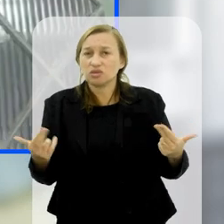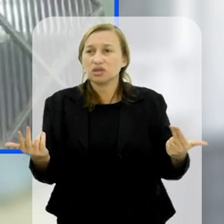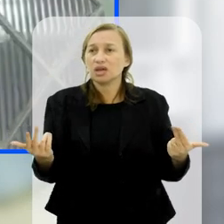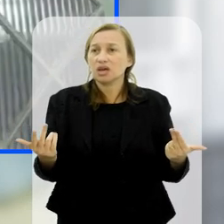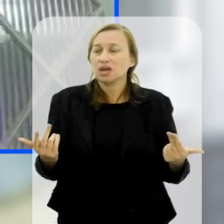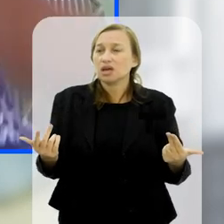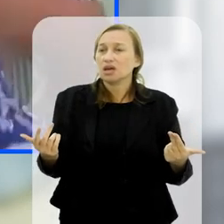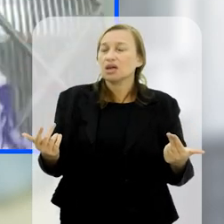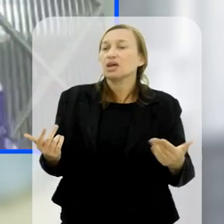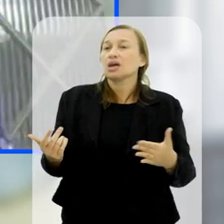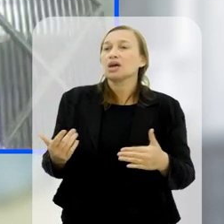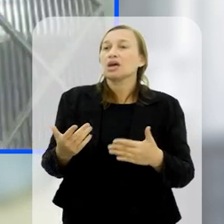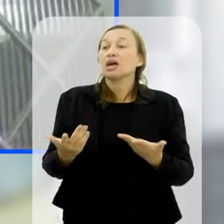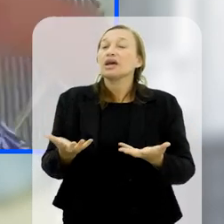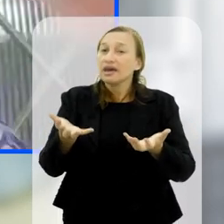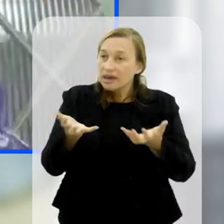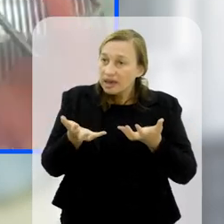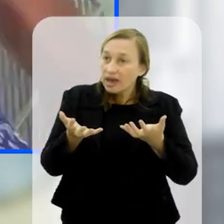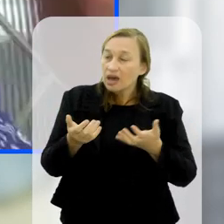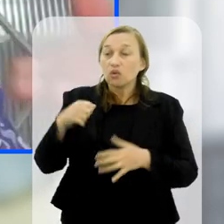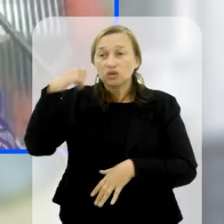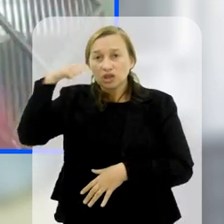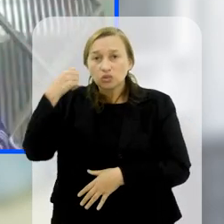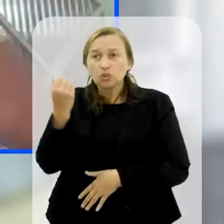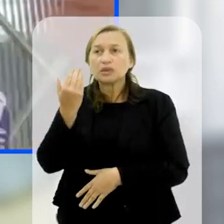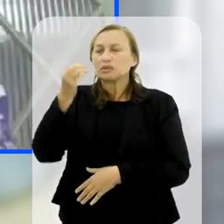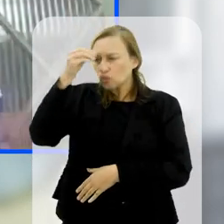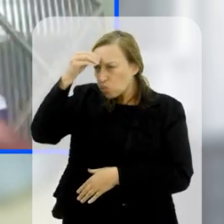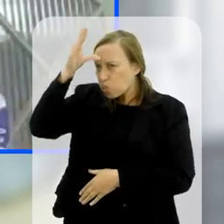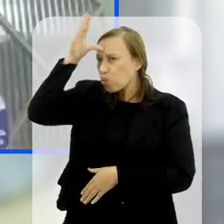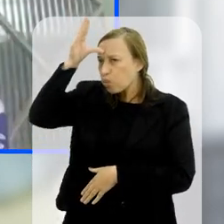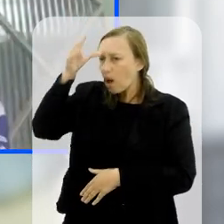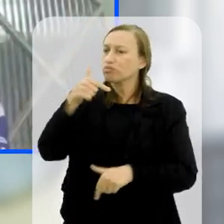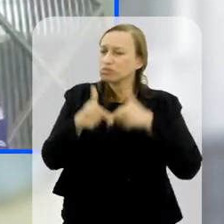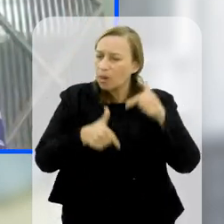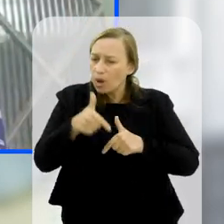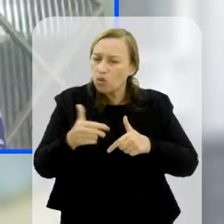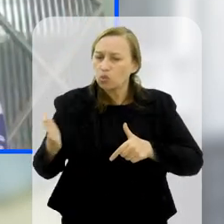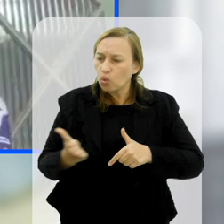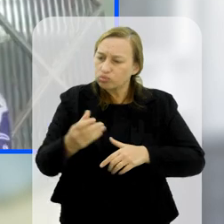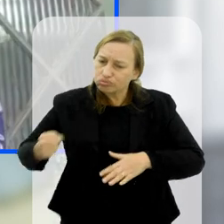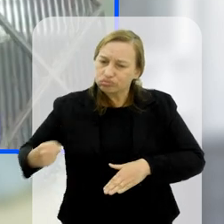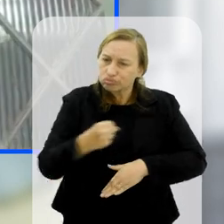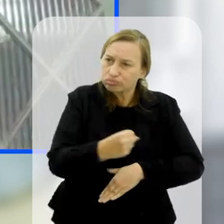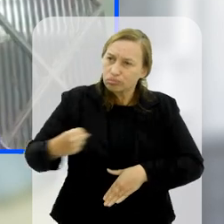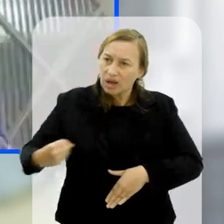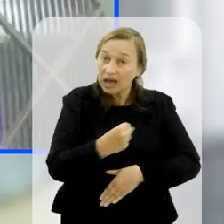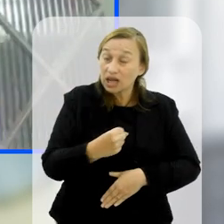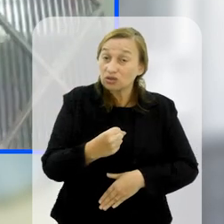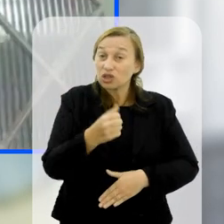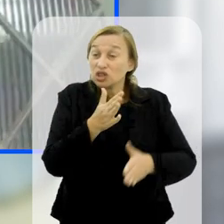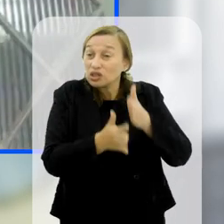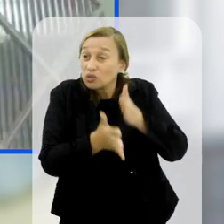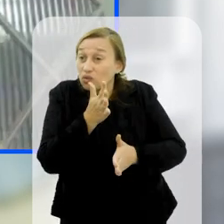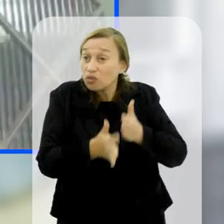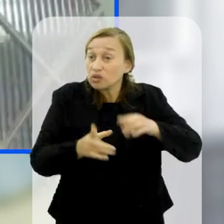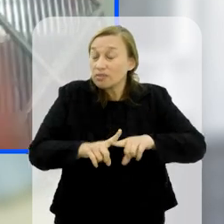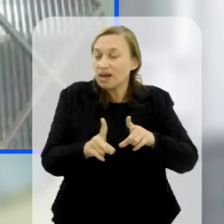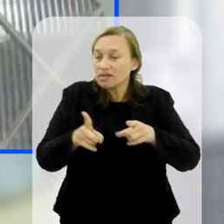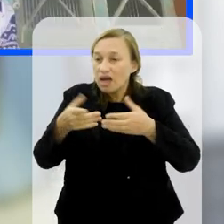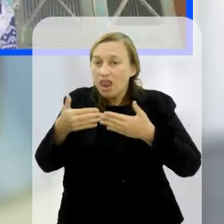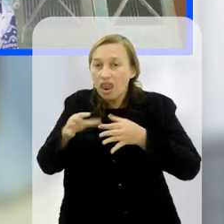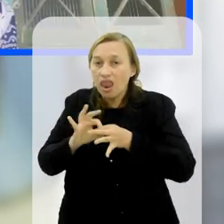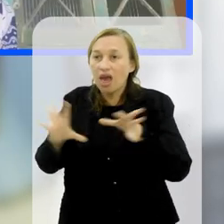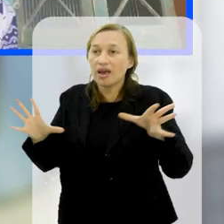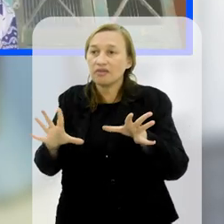ator. Então, a gente quer deixar esses atores de ponta, trabalhando hoje num mercado super complexo e aberto para o mundo, né? Então,